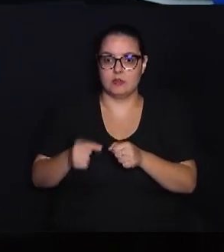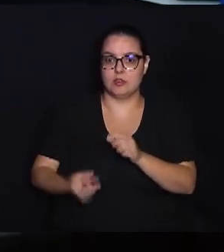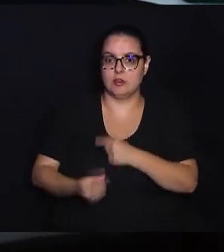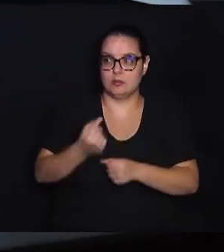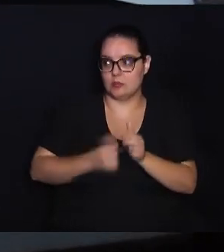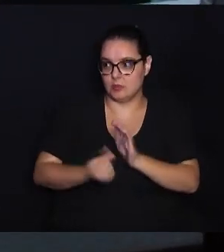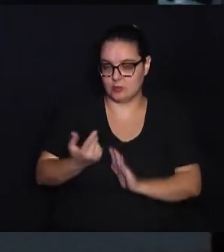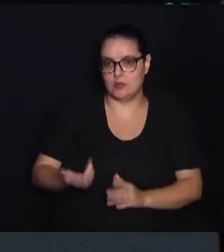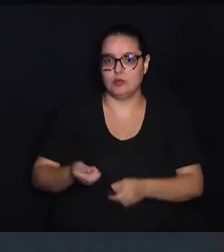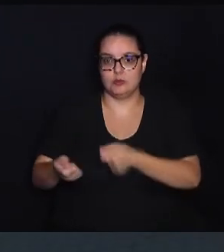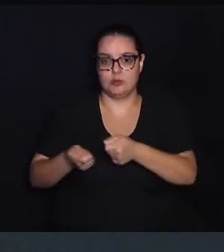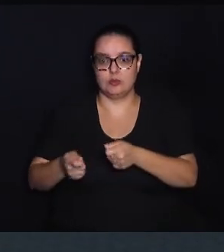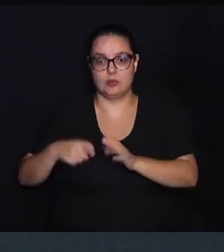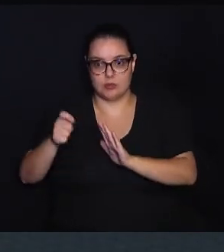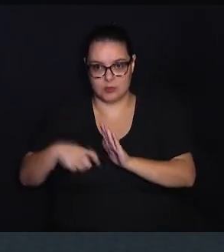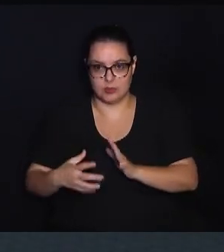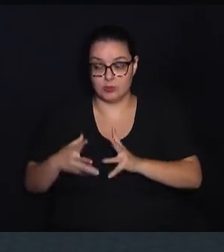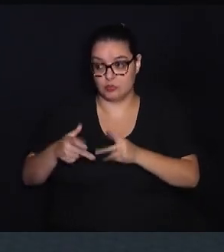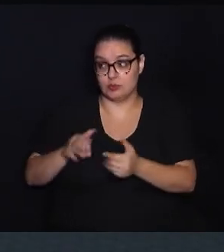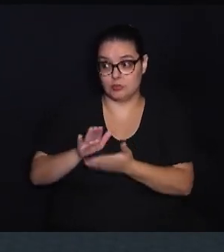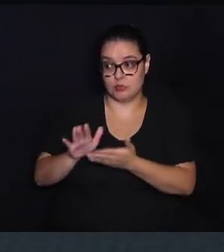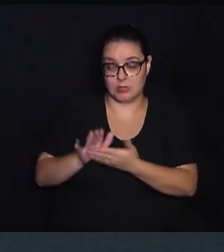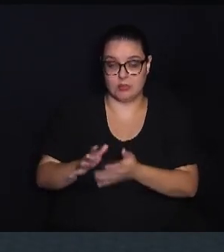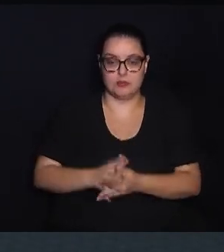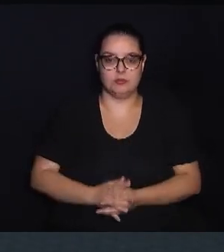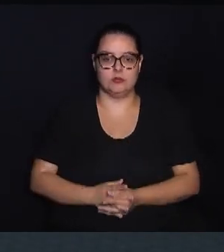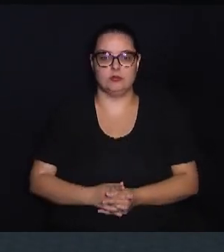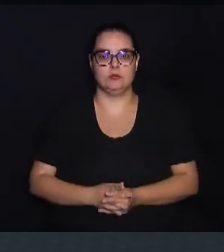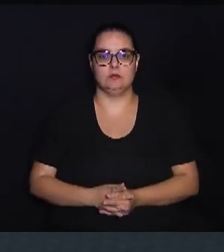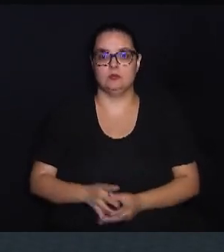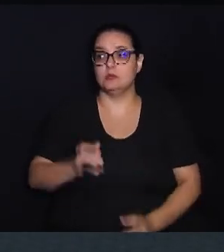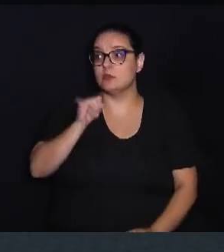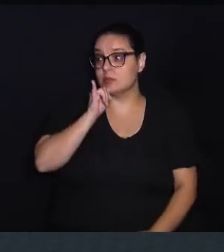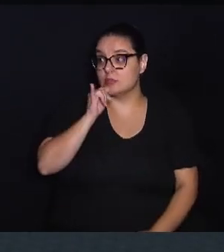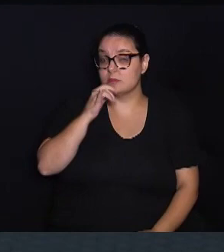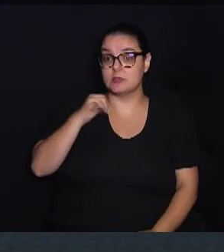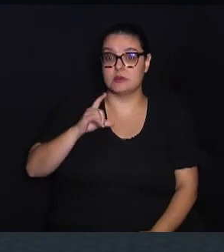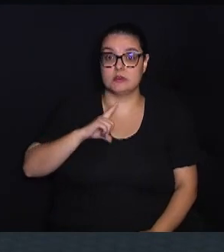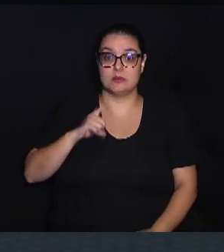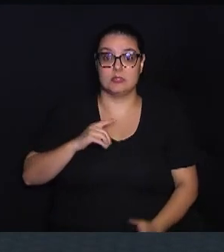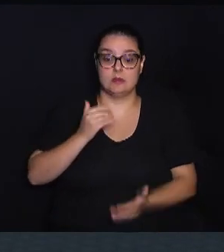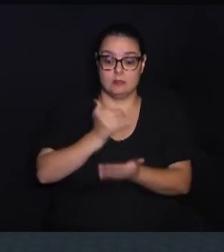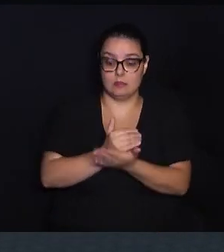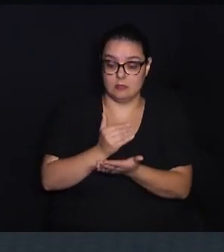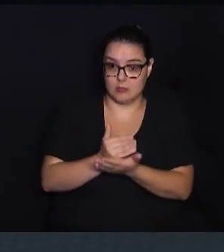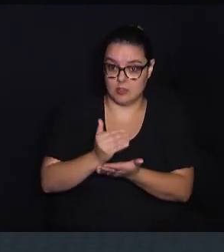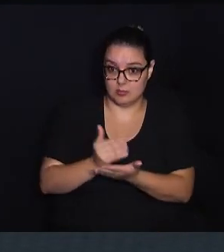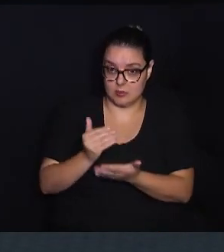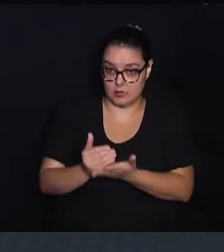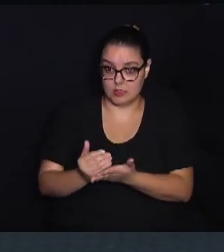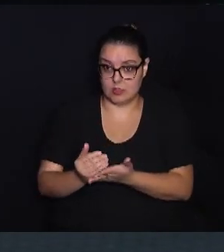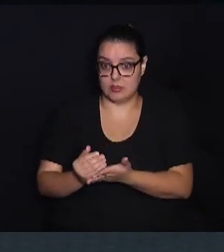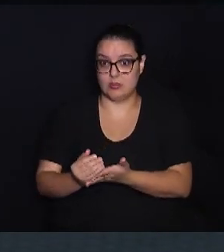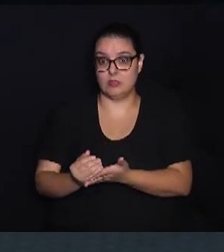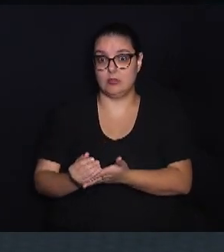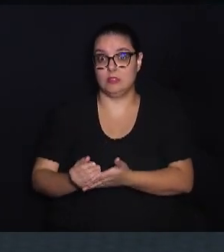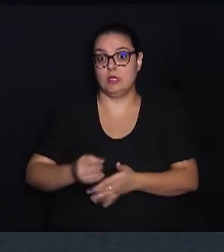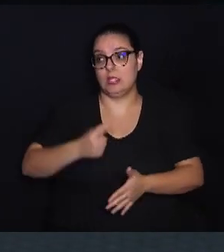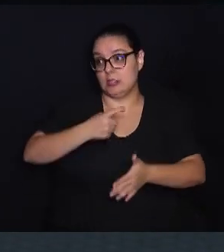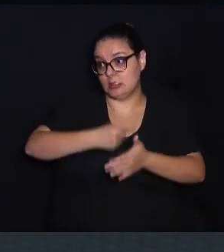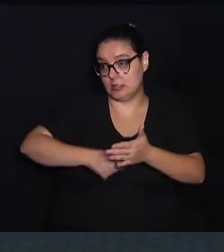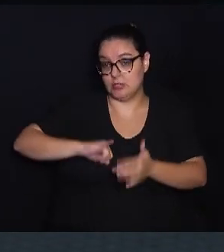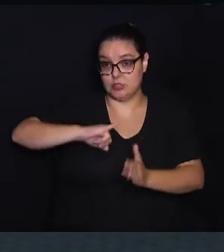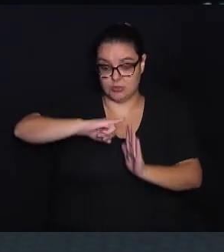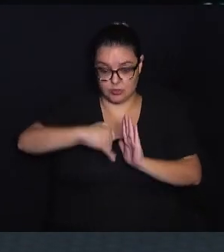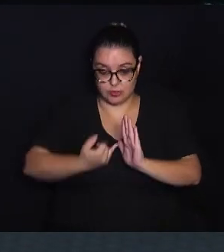desse orçamento, além do controle efetivo de tudo que se gasta, né? Por exemplo, se você tem parcelas a determinadas taxas